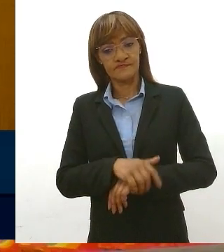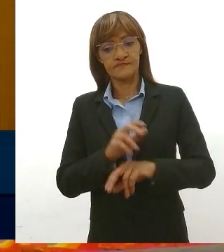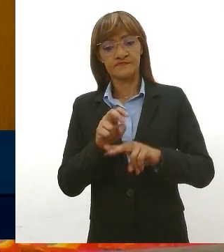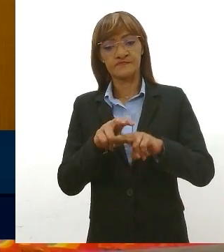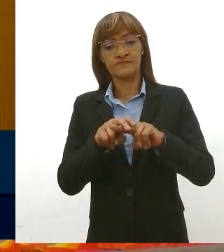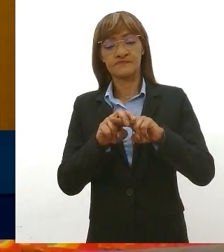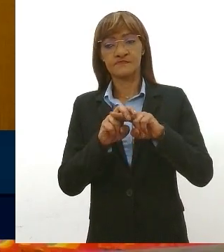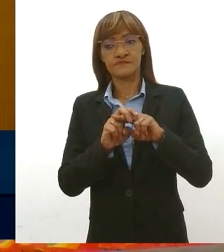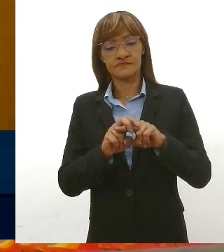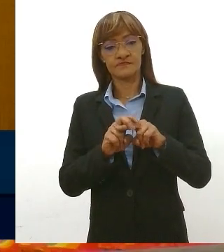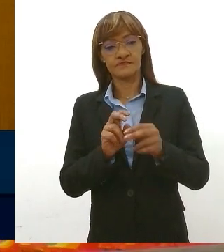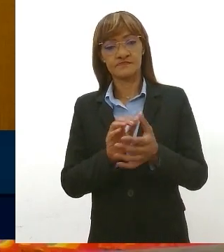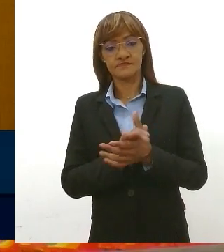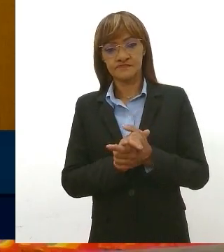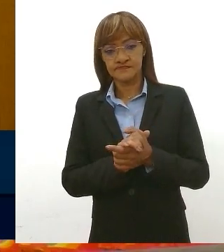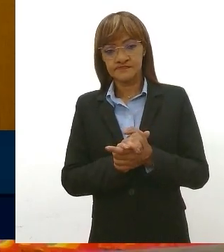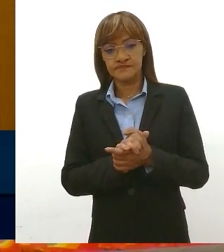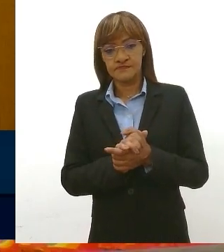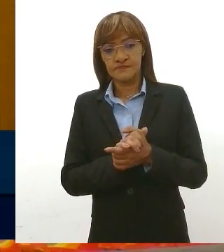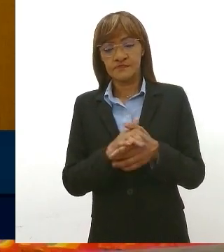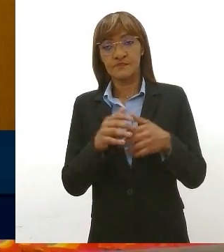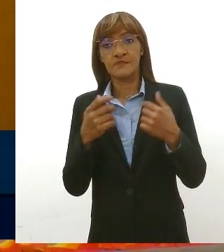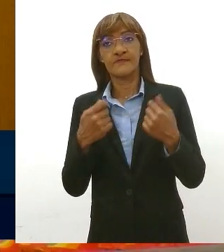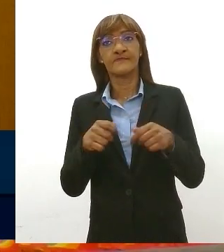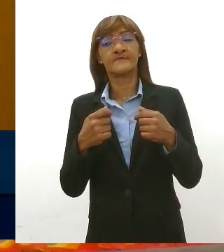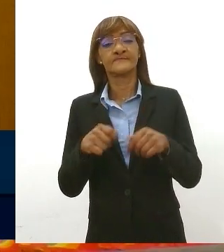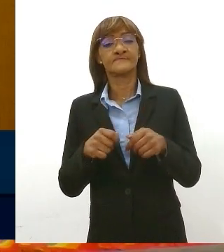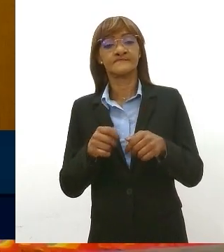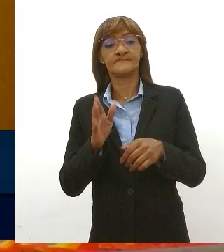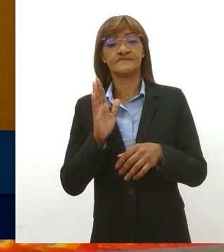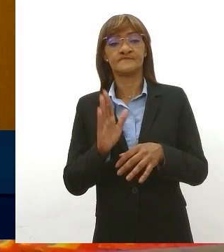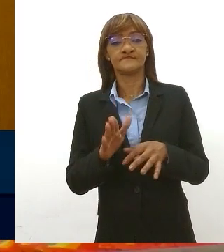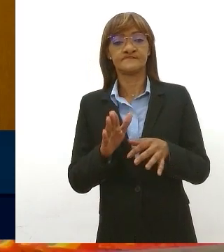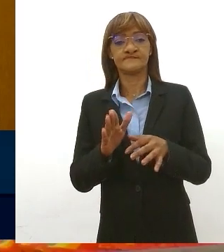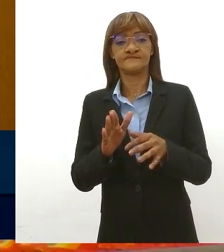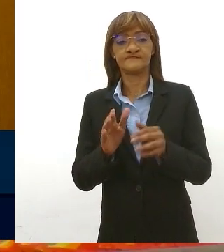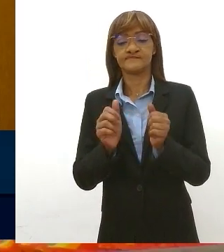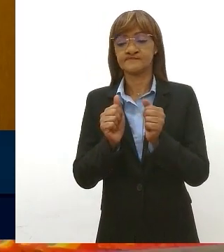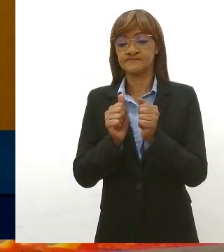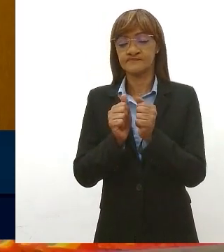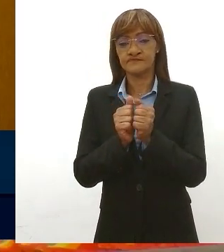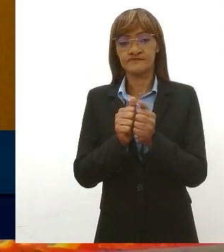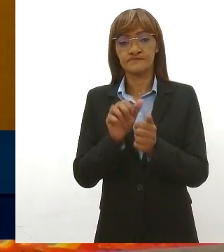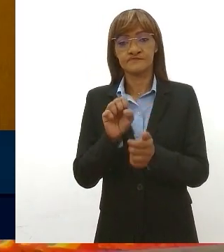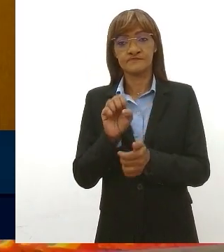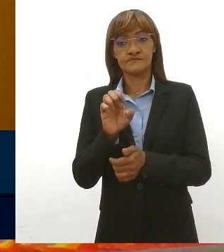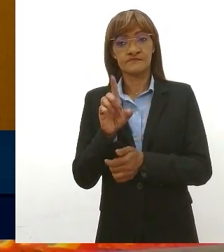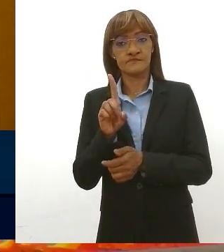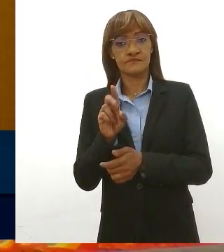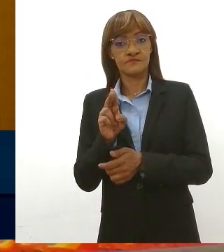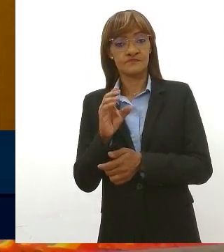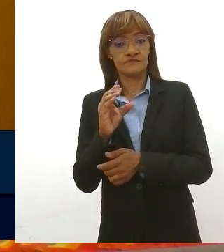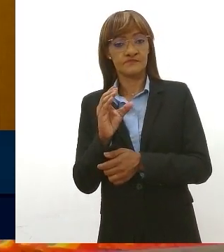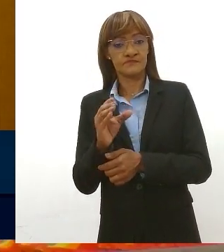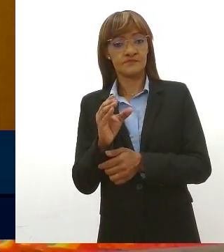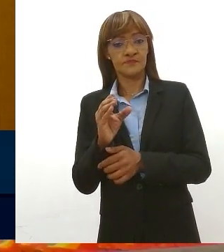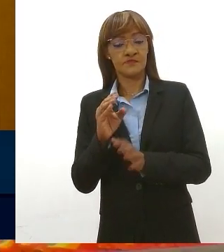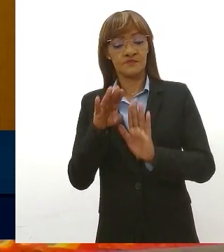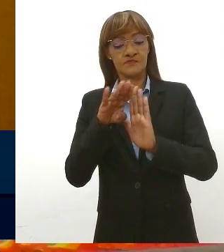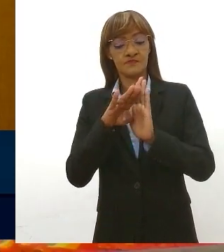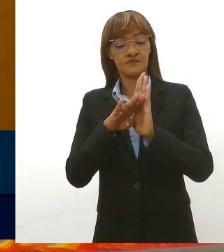que a SEJUC, juntamente com a SEDUC, pensem em programas de educação para